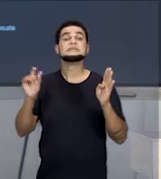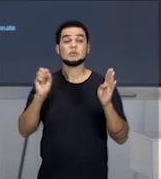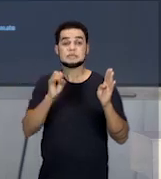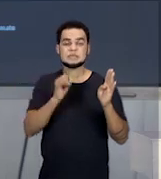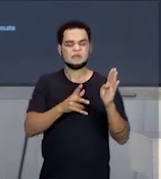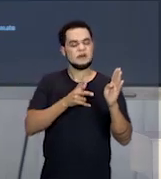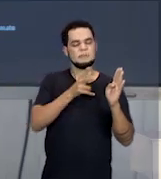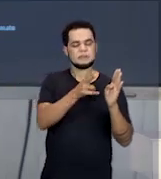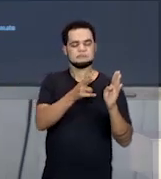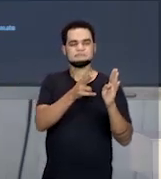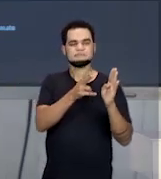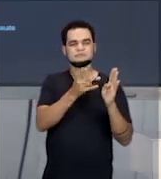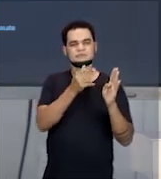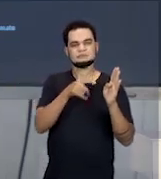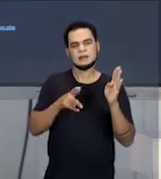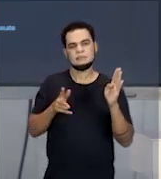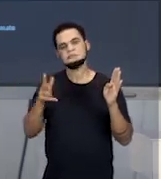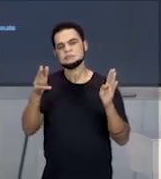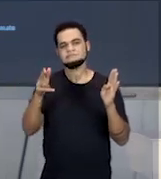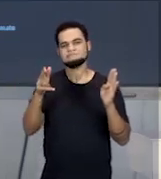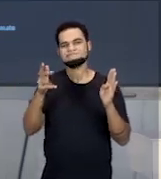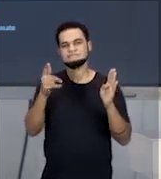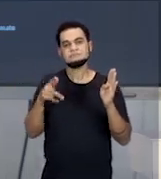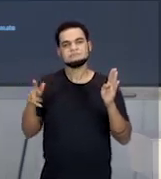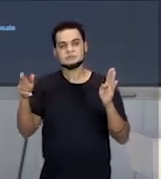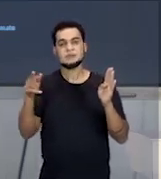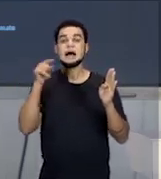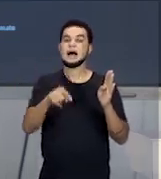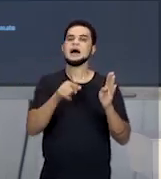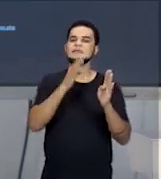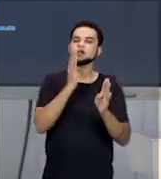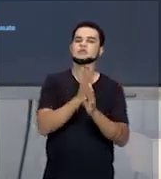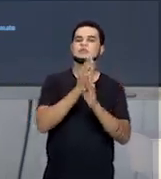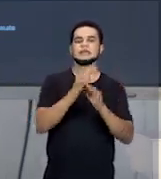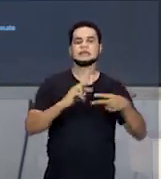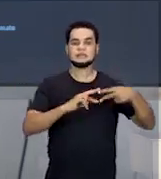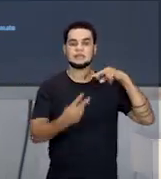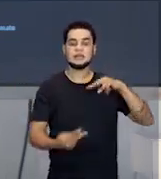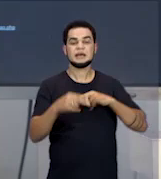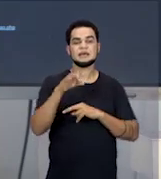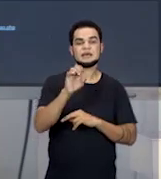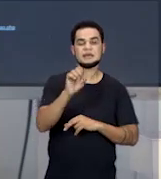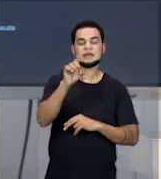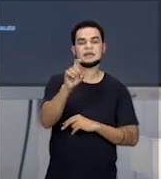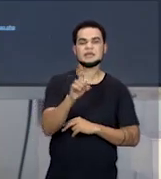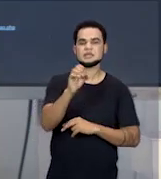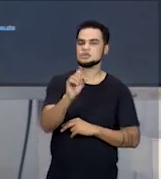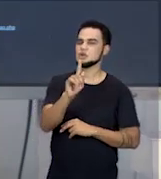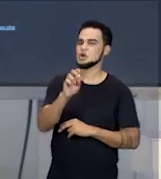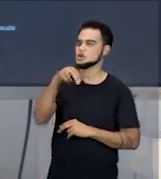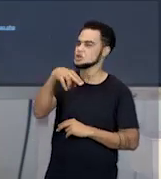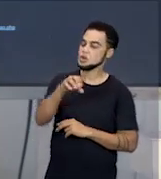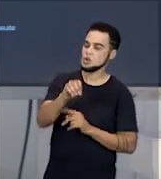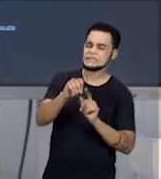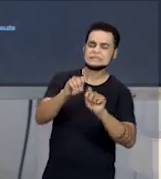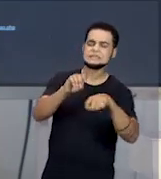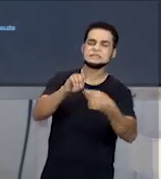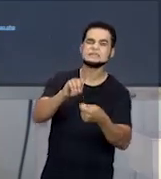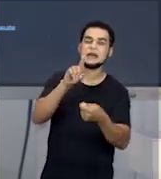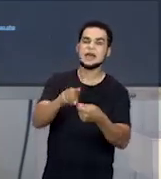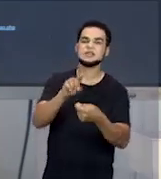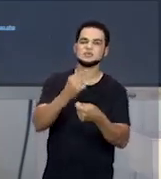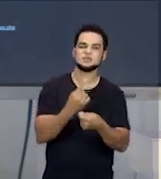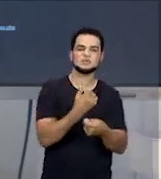ter um DNA que nós chamamos de DNA exógeno, ou seja, um DNA de um outro organismo